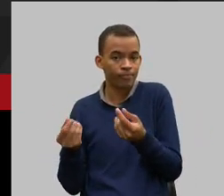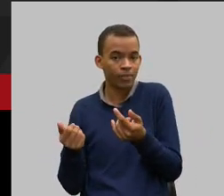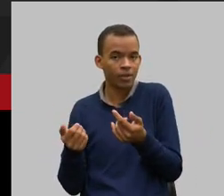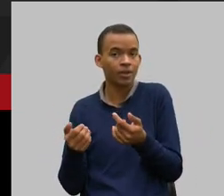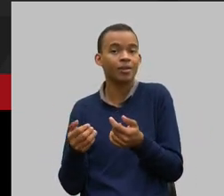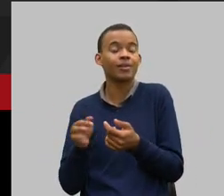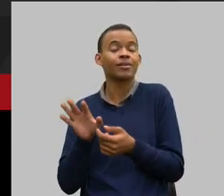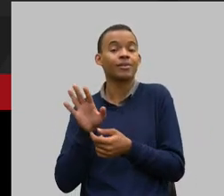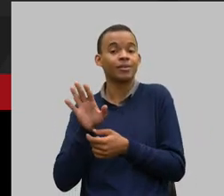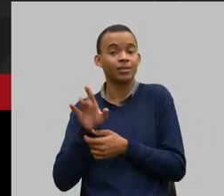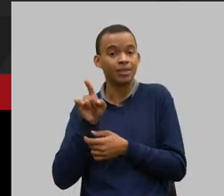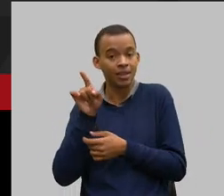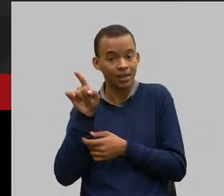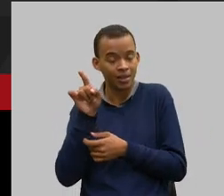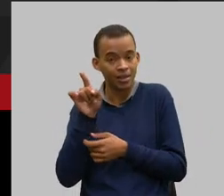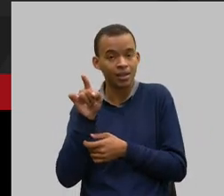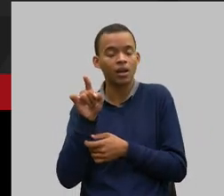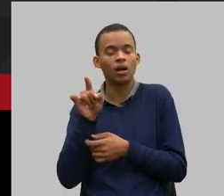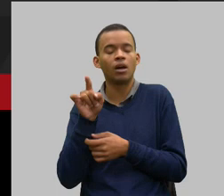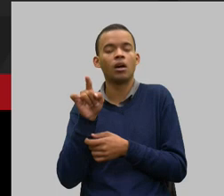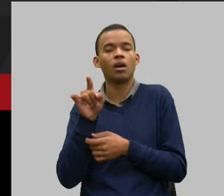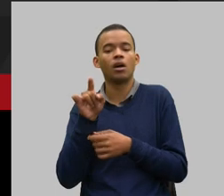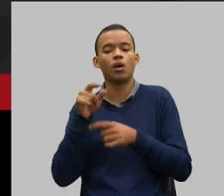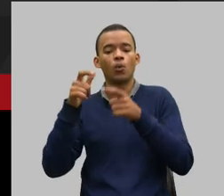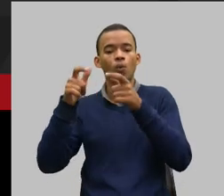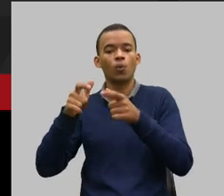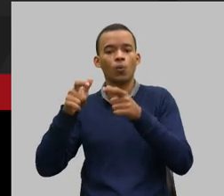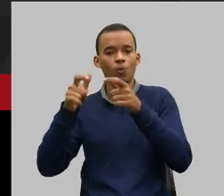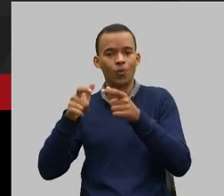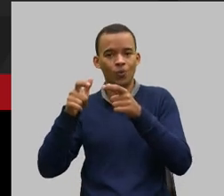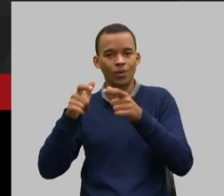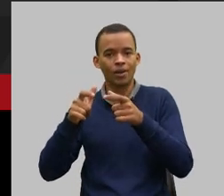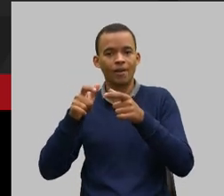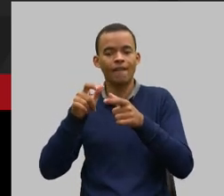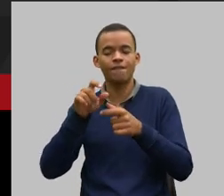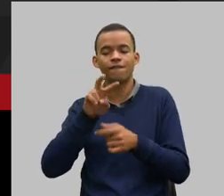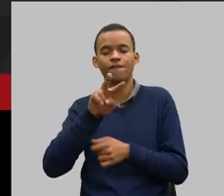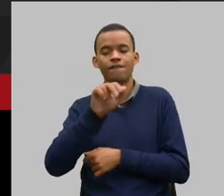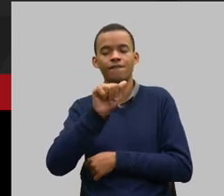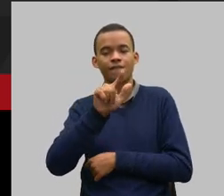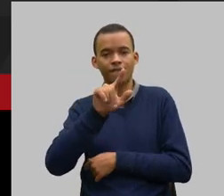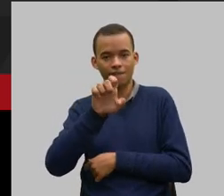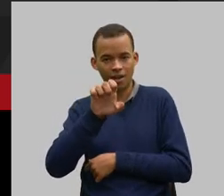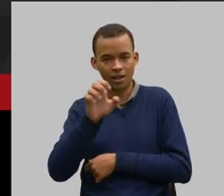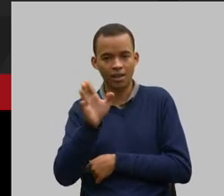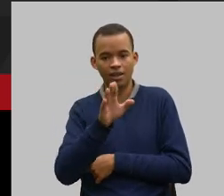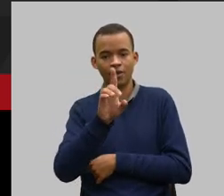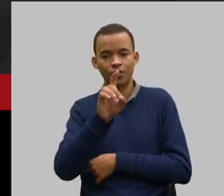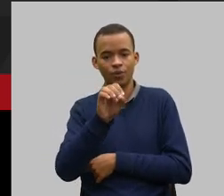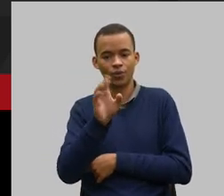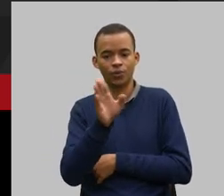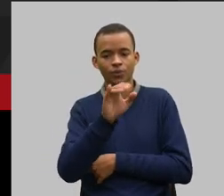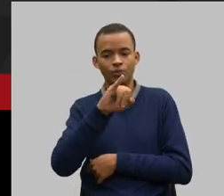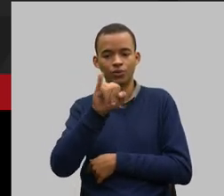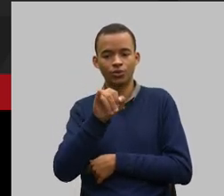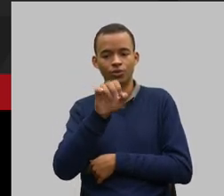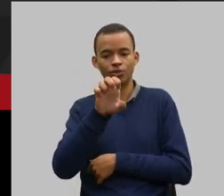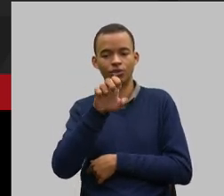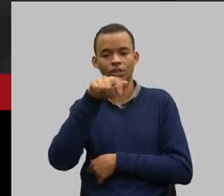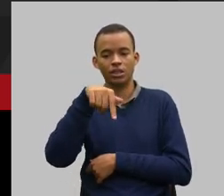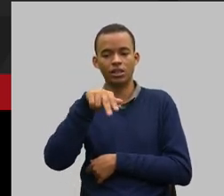do jequia e que felizmente está se consolidando como Vale das oportunidades Vale da riqueza Vale da